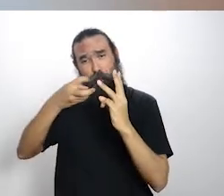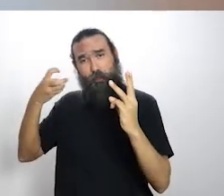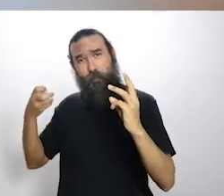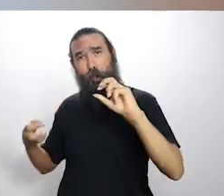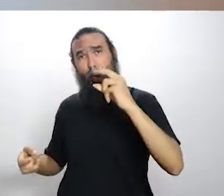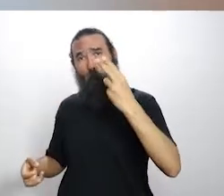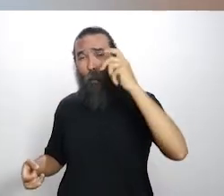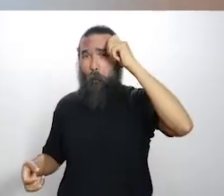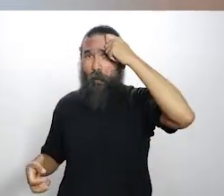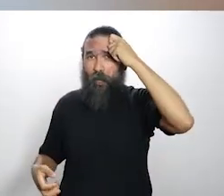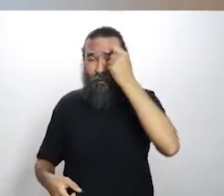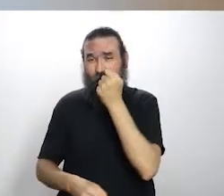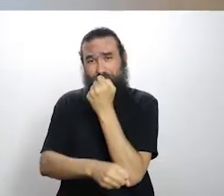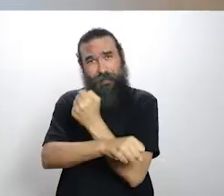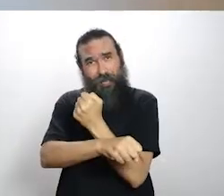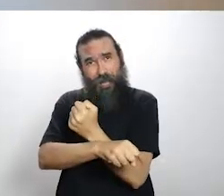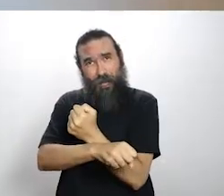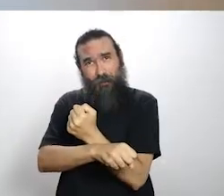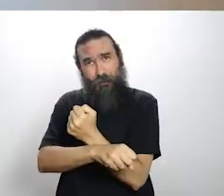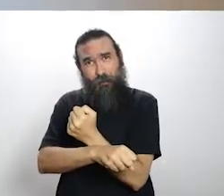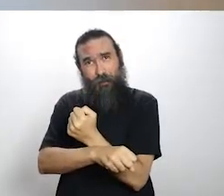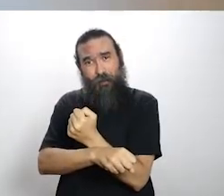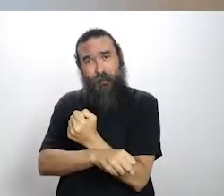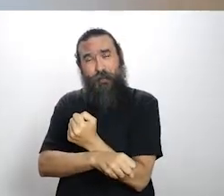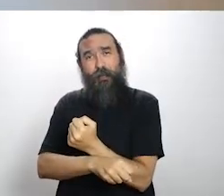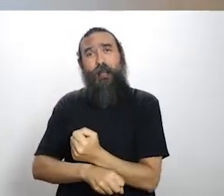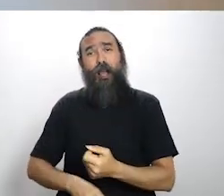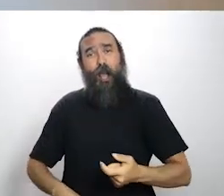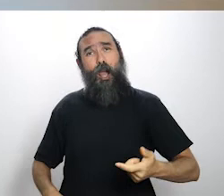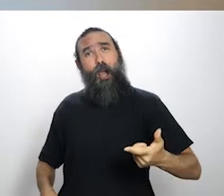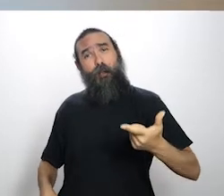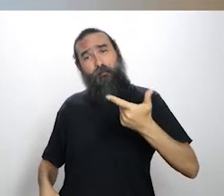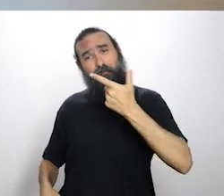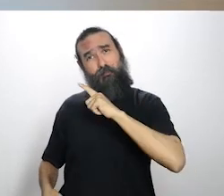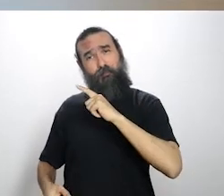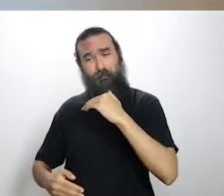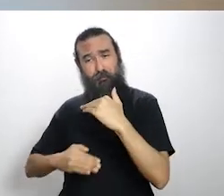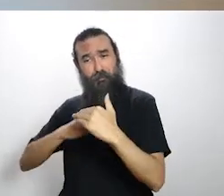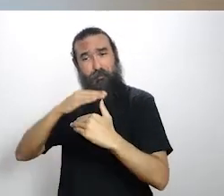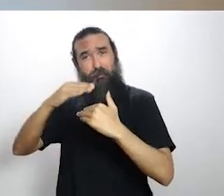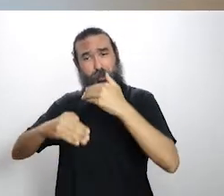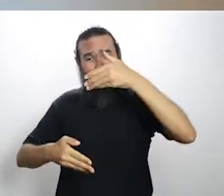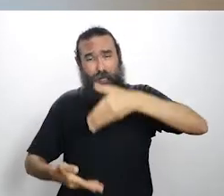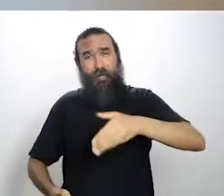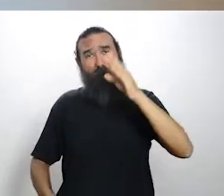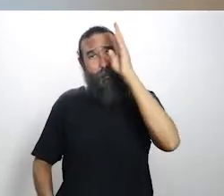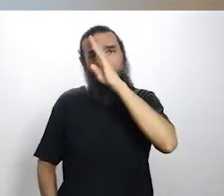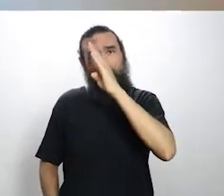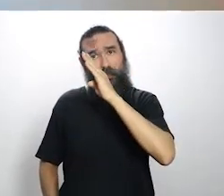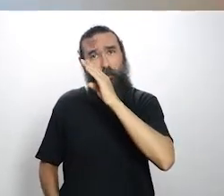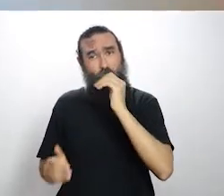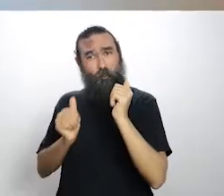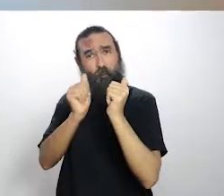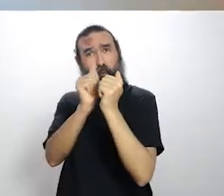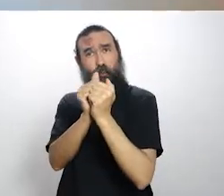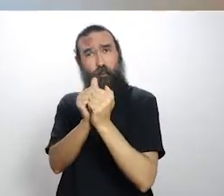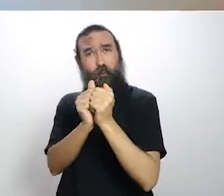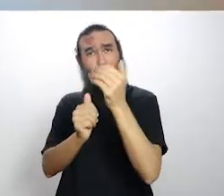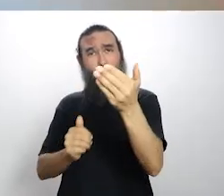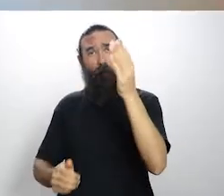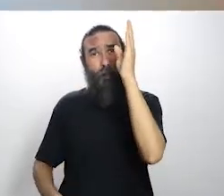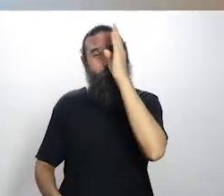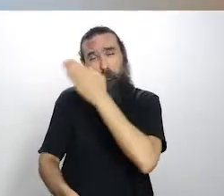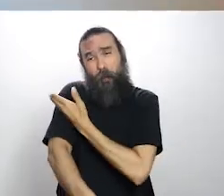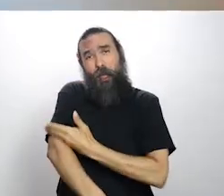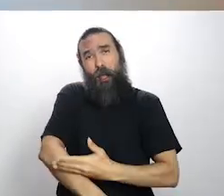fez parte da construção disso? Quem de nós? Isso é um aparelho,